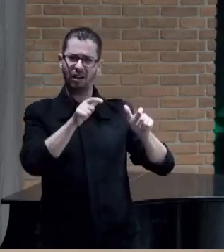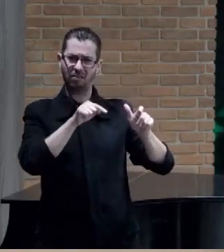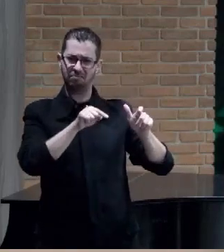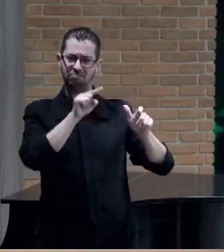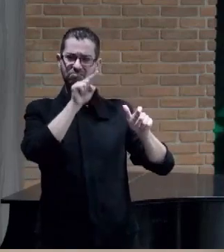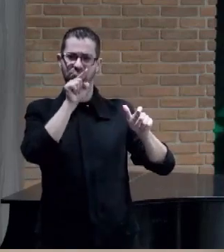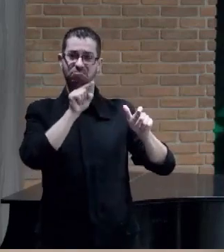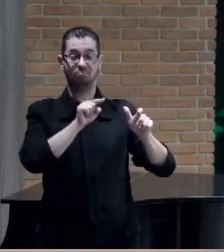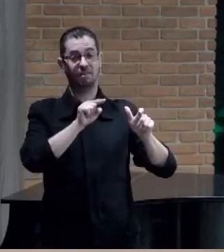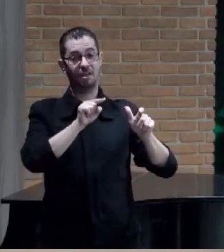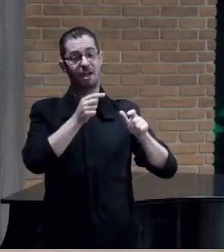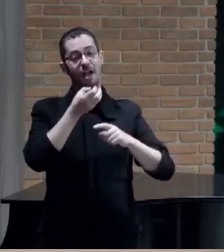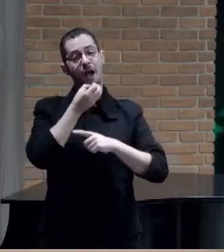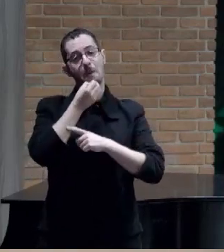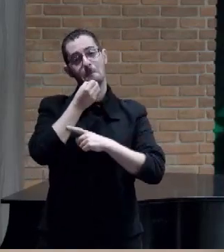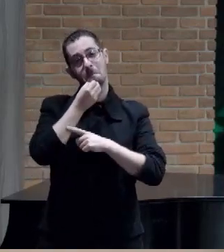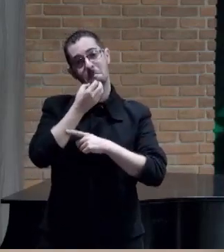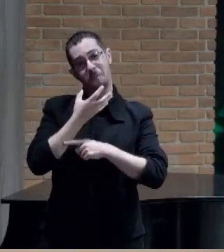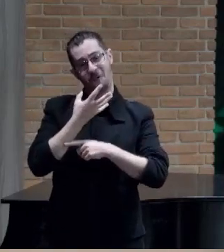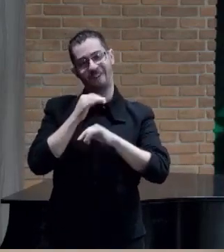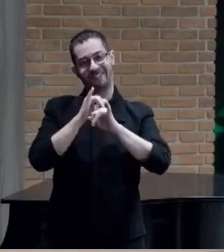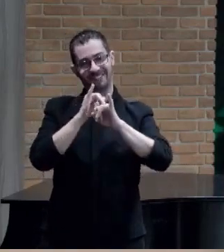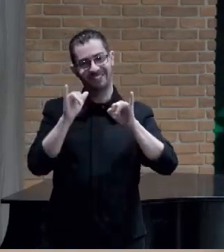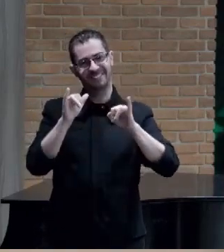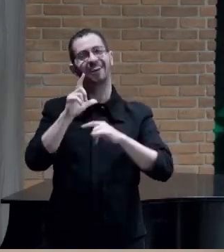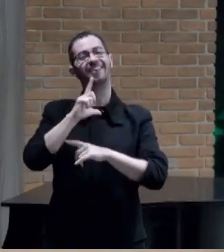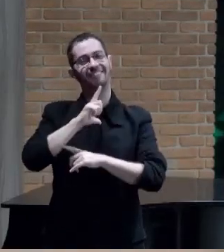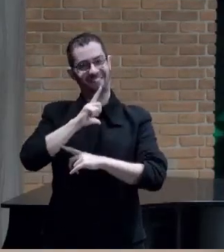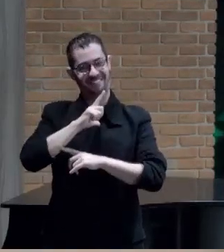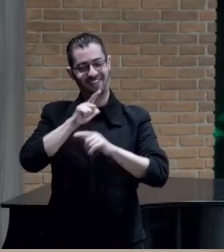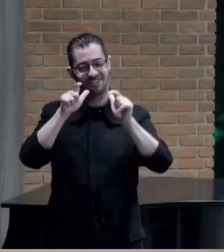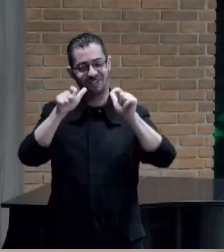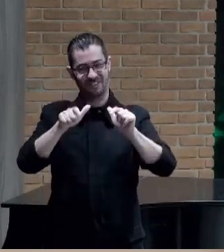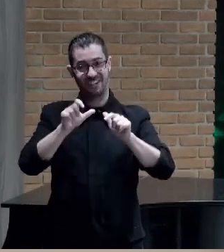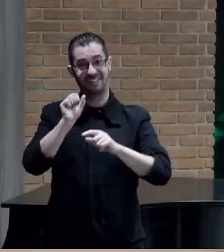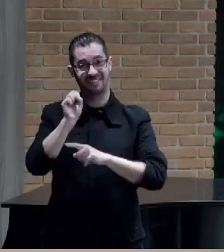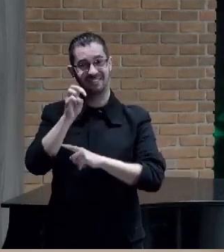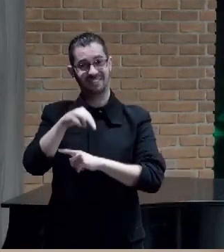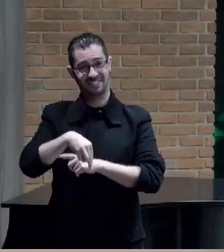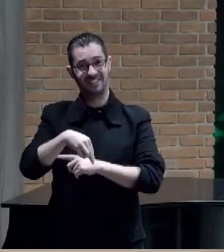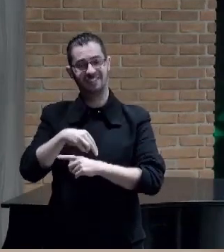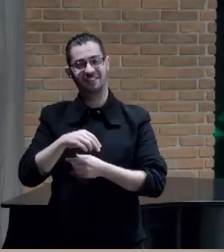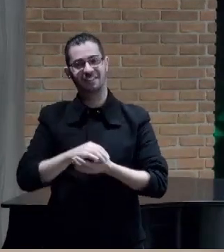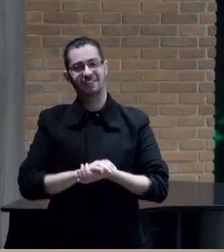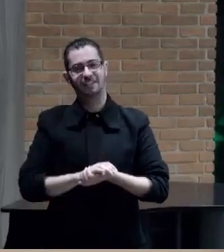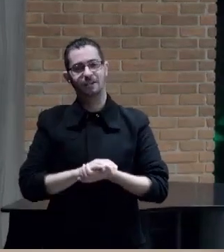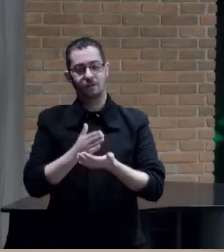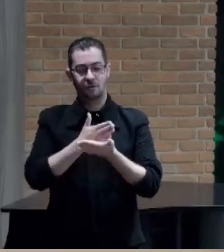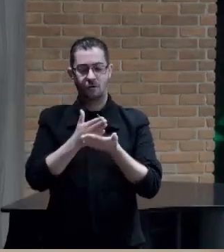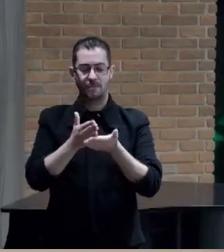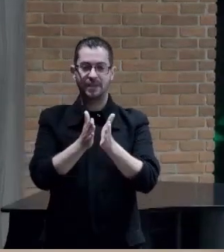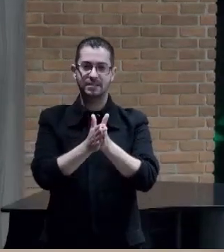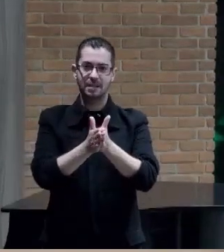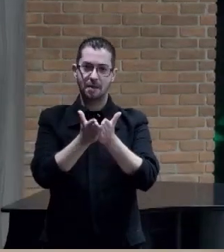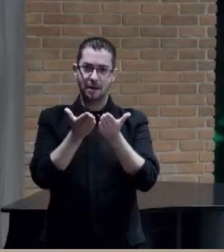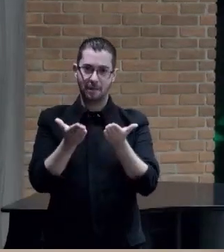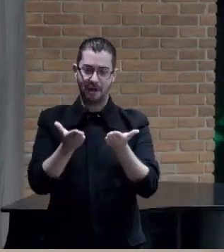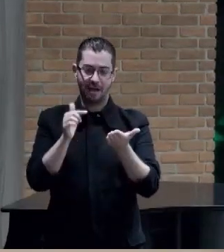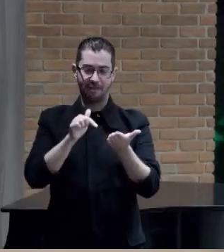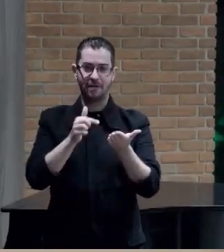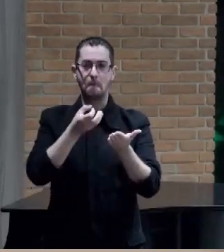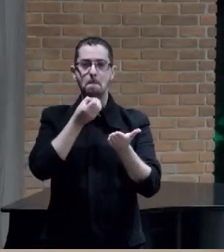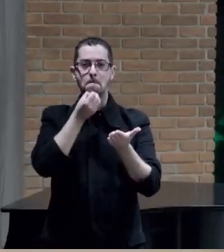a boa notícia é que esse local existe. Já começa com a palavra, né? Boa